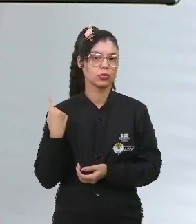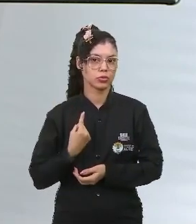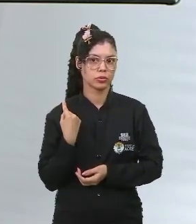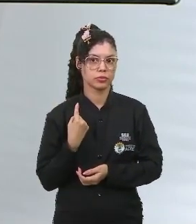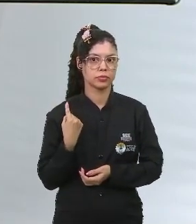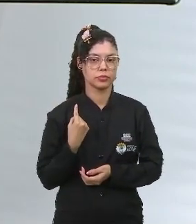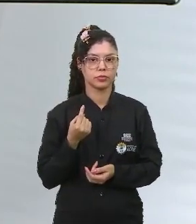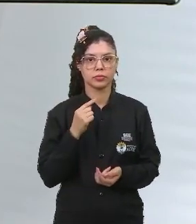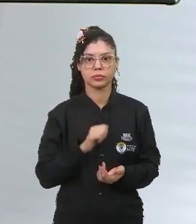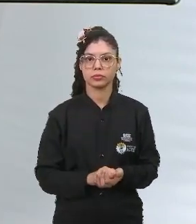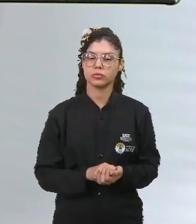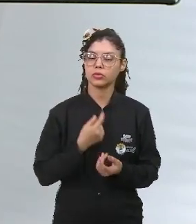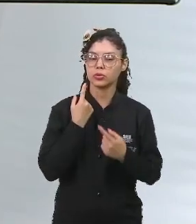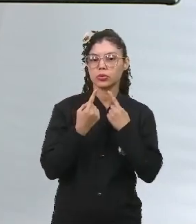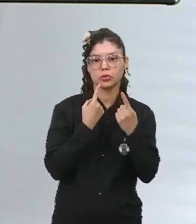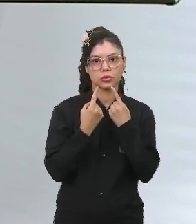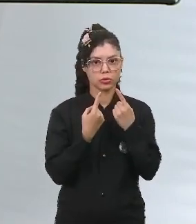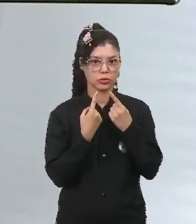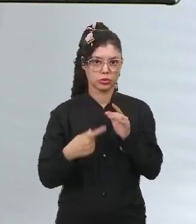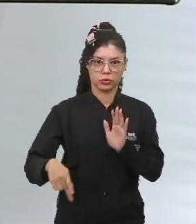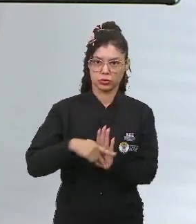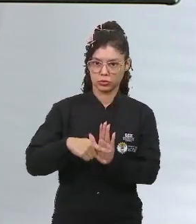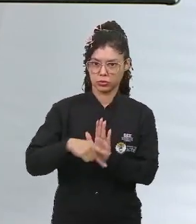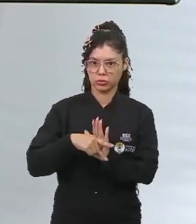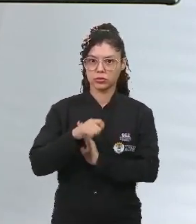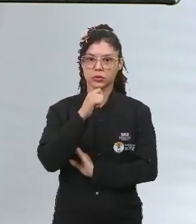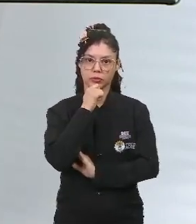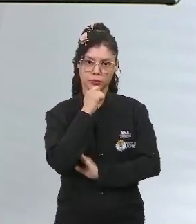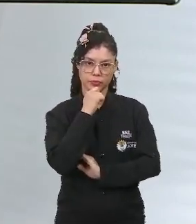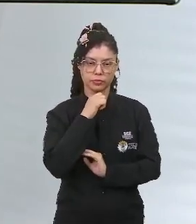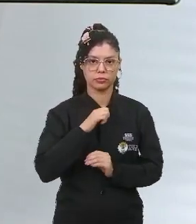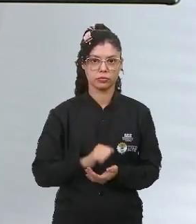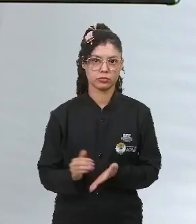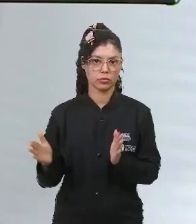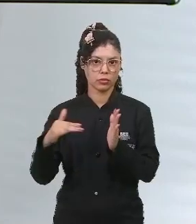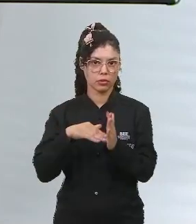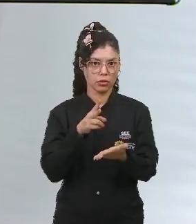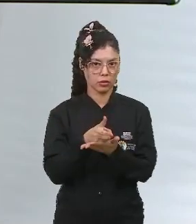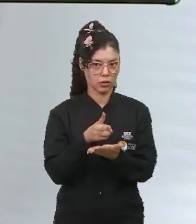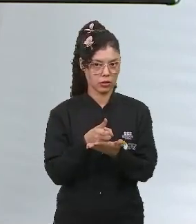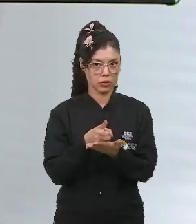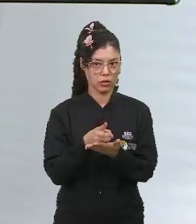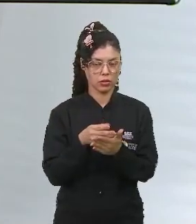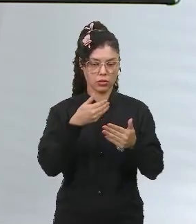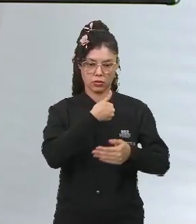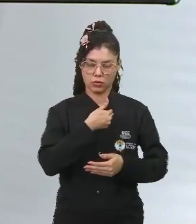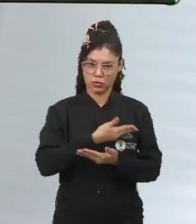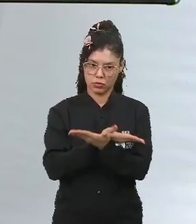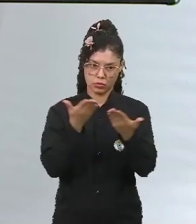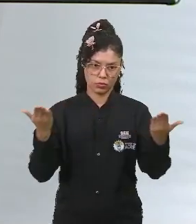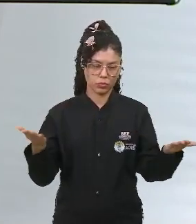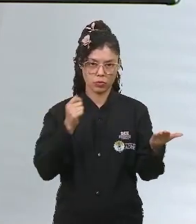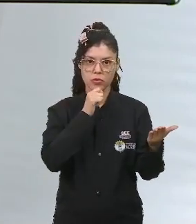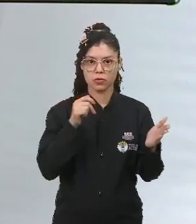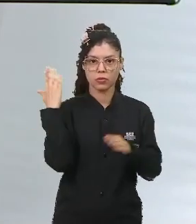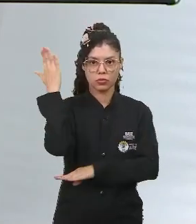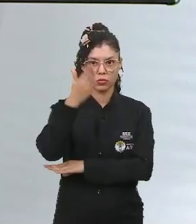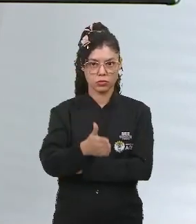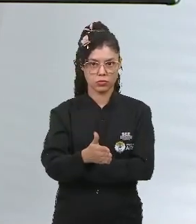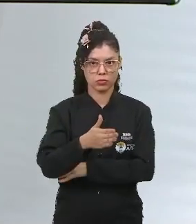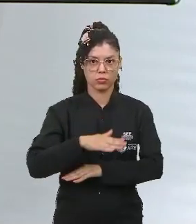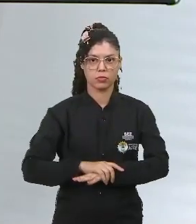cena, conversando ali consigo mesmo ou até mesmo com o público de forma